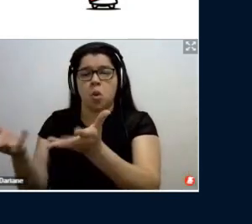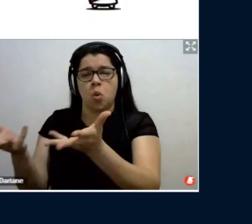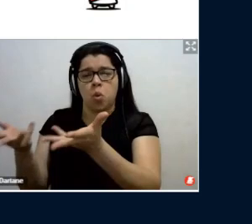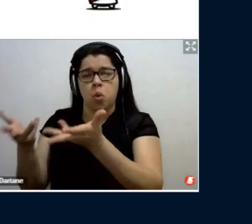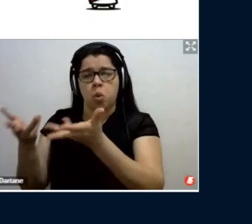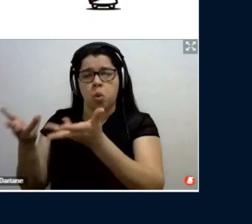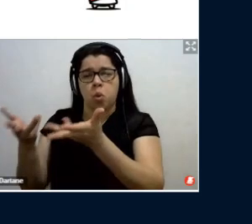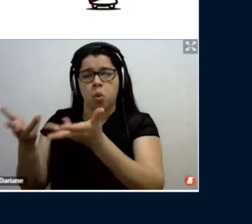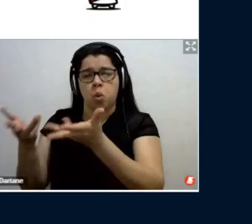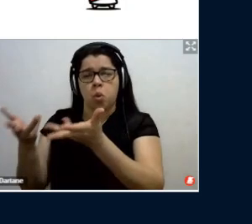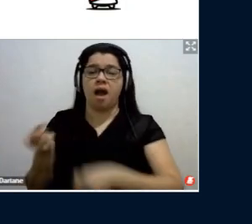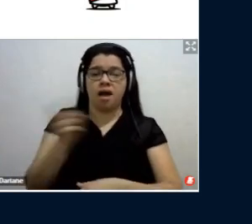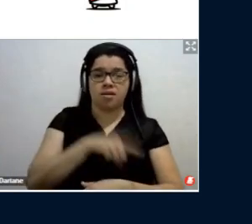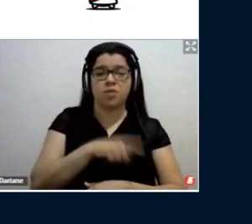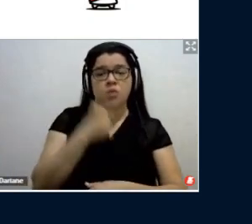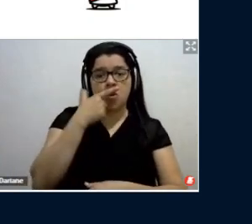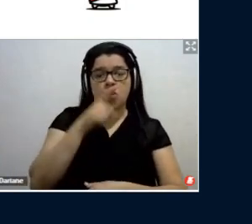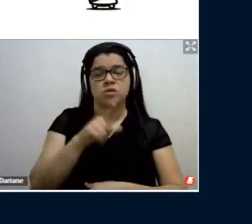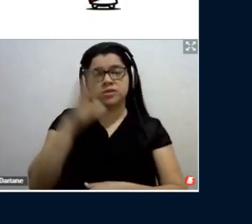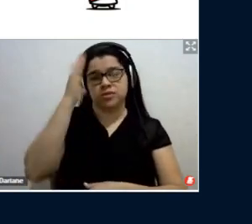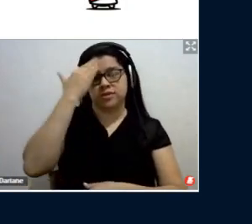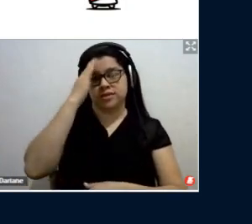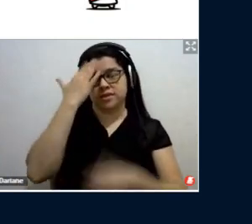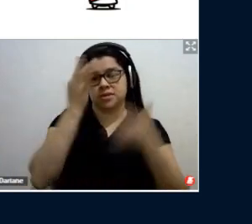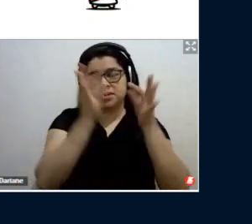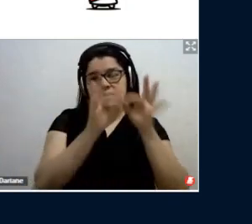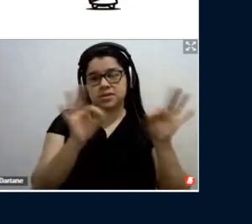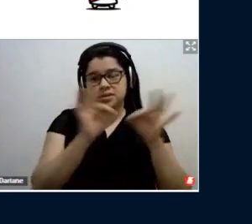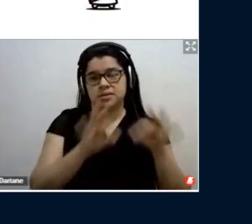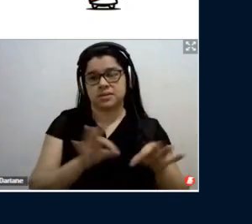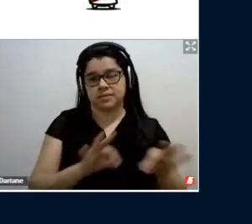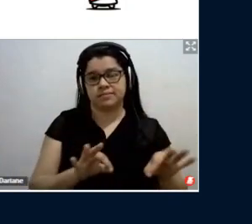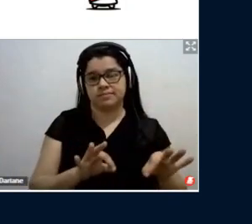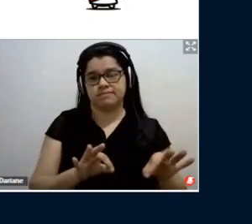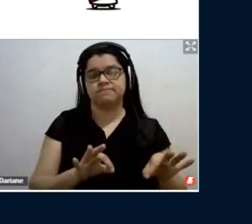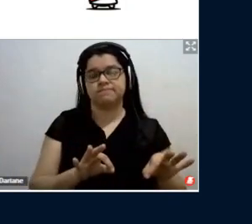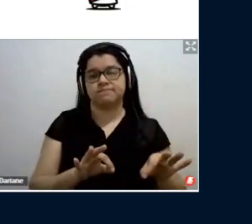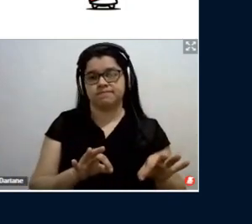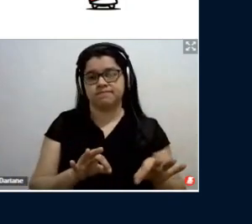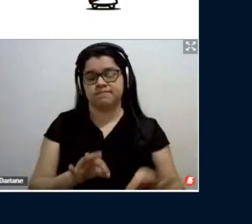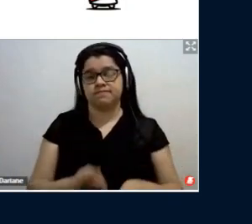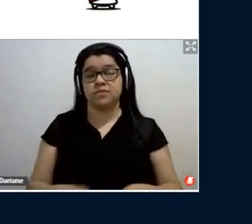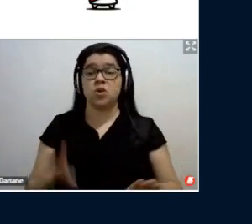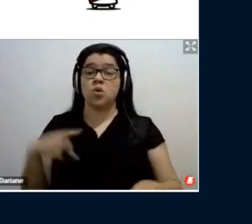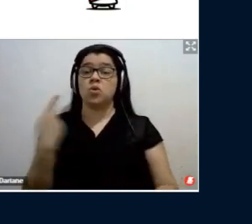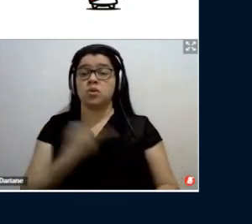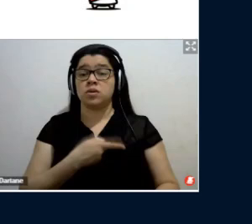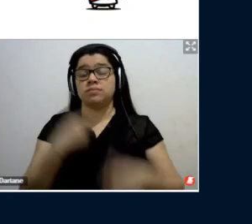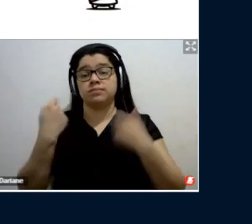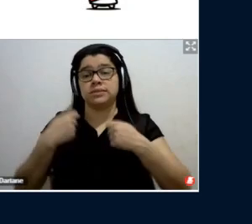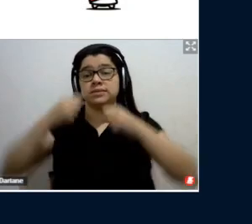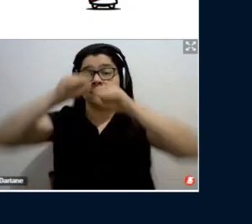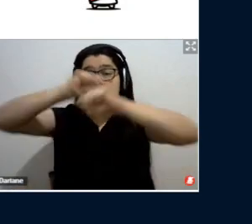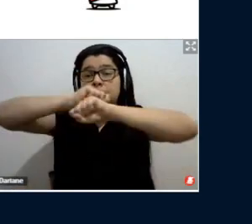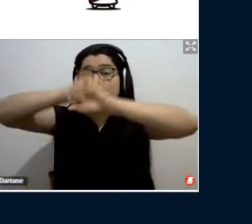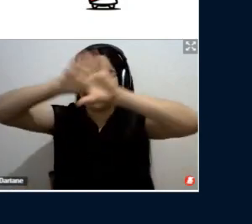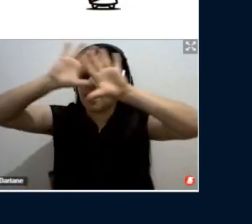fazer a análise sintática, tá? Nós precisamos ter claro, fazer, mesmo que